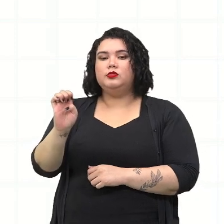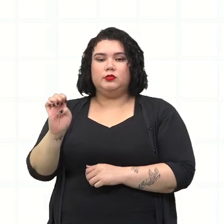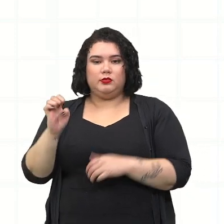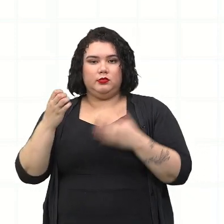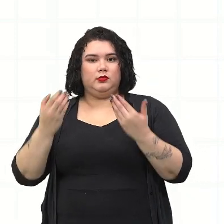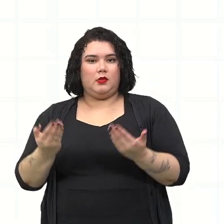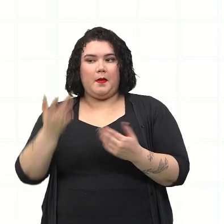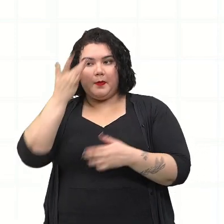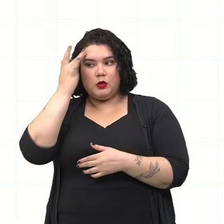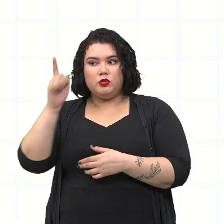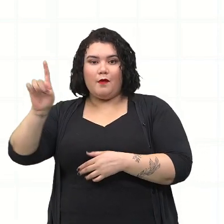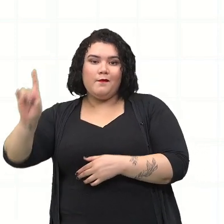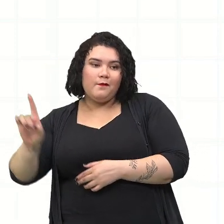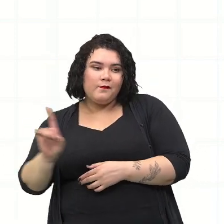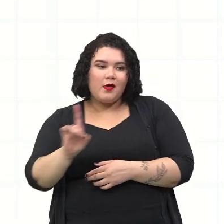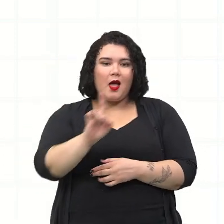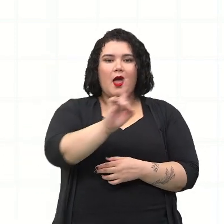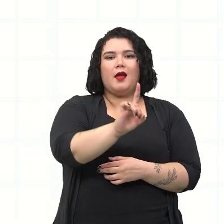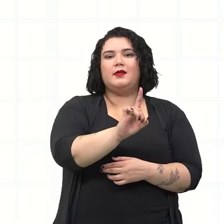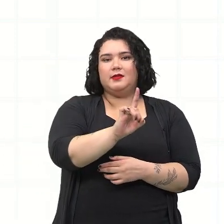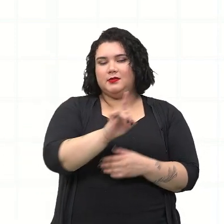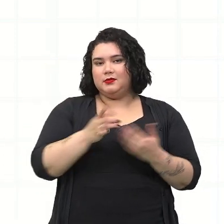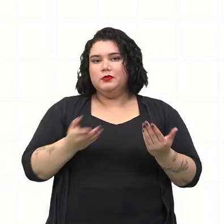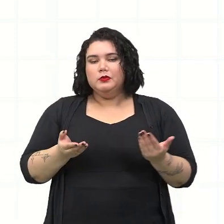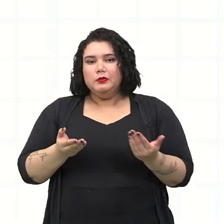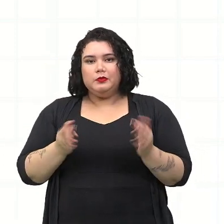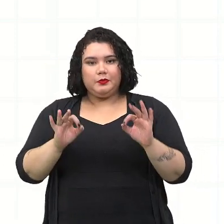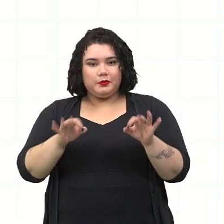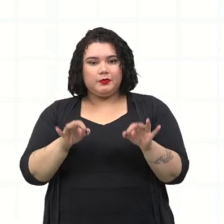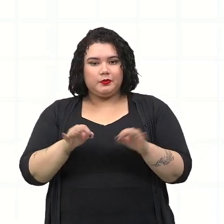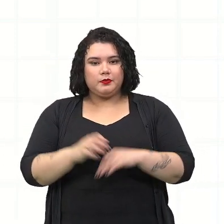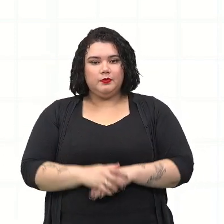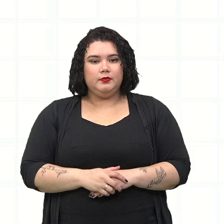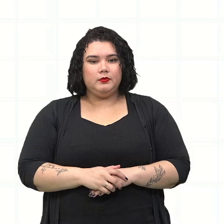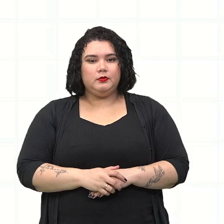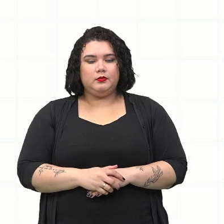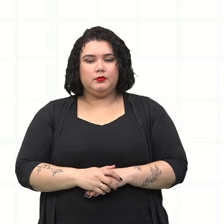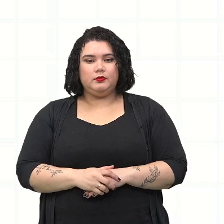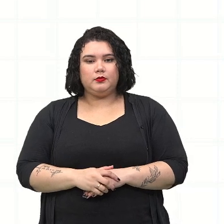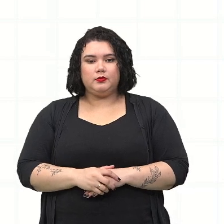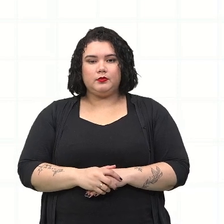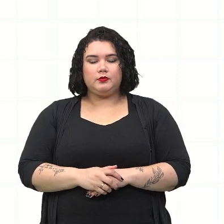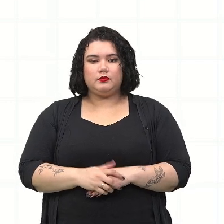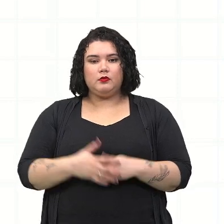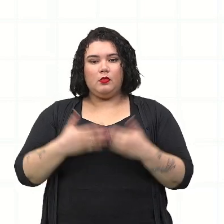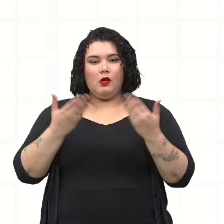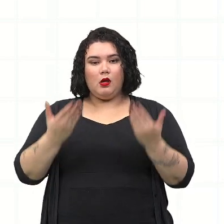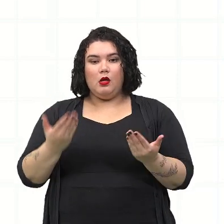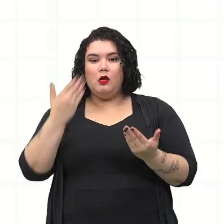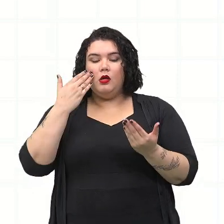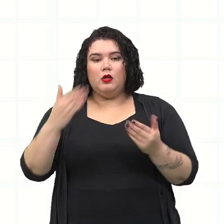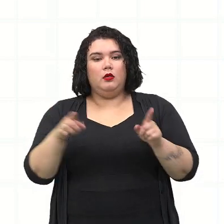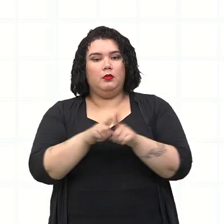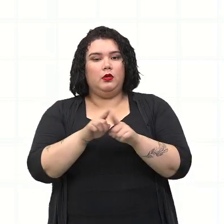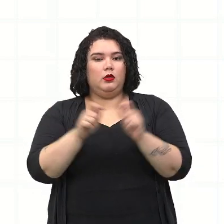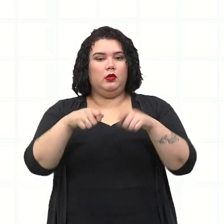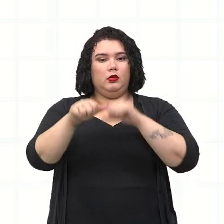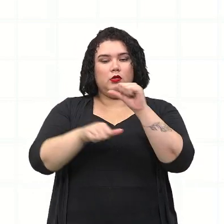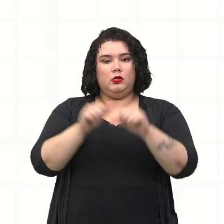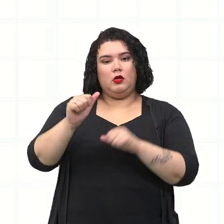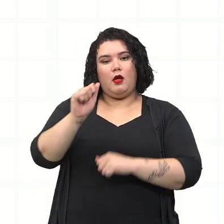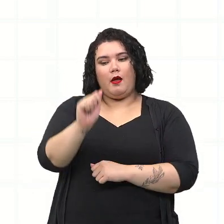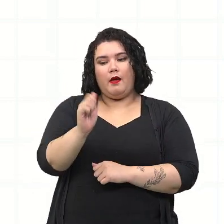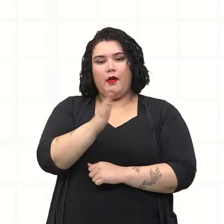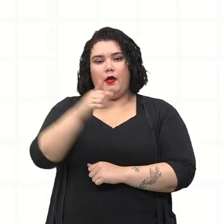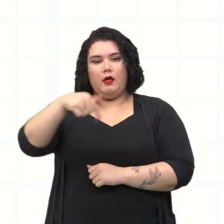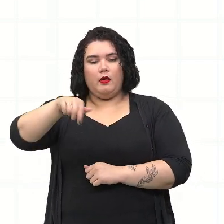àquele lugar. Por isso que o para onde, a que. Conheço a cidade, aqui você irá. A gente tem aqui essa possibilidade